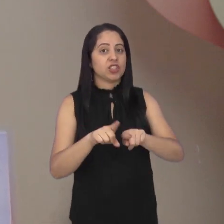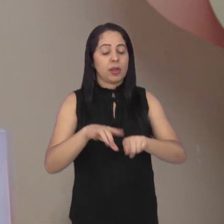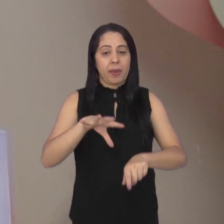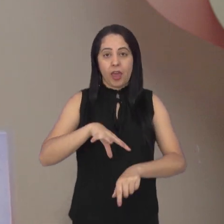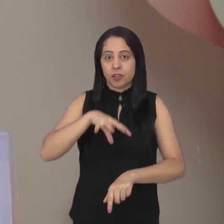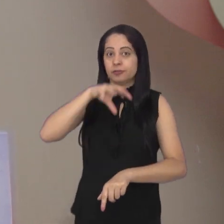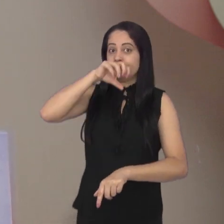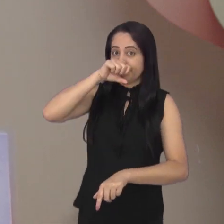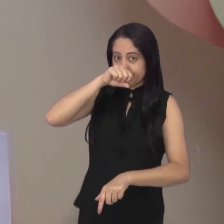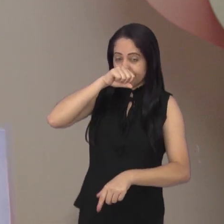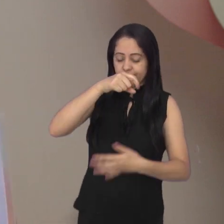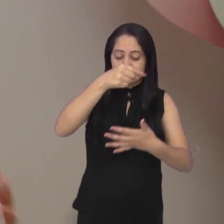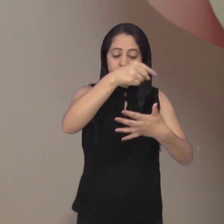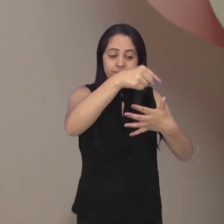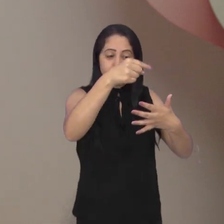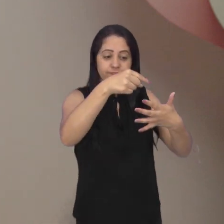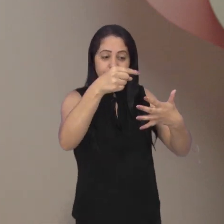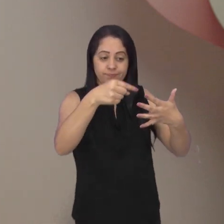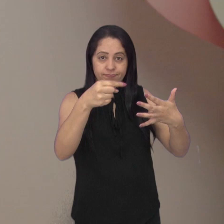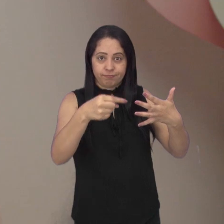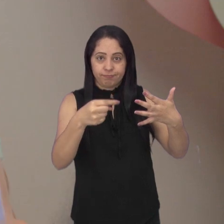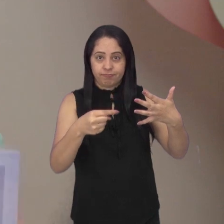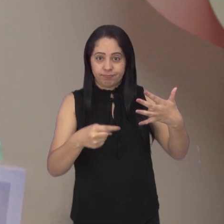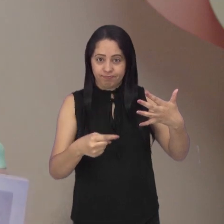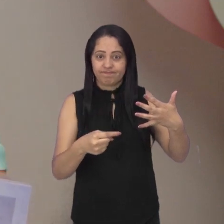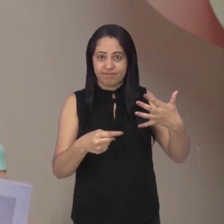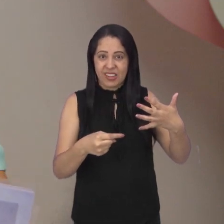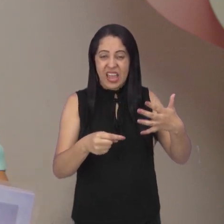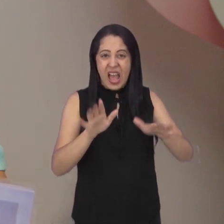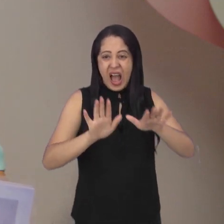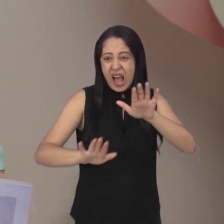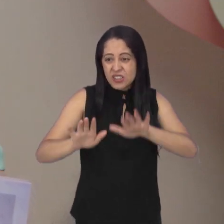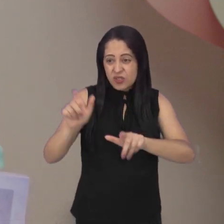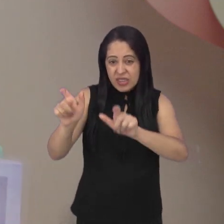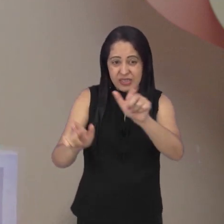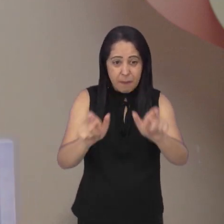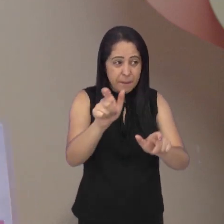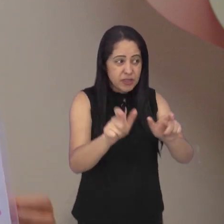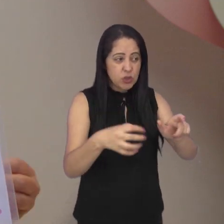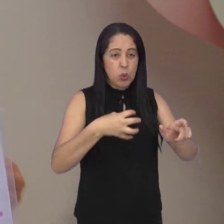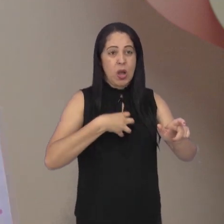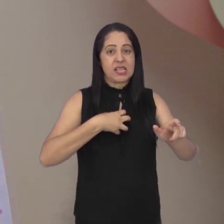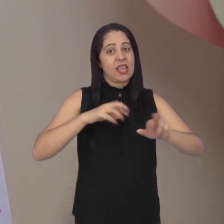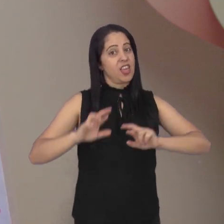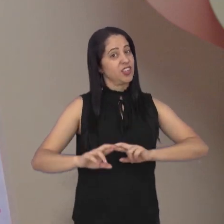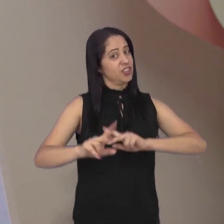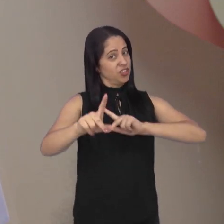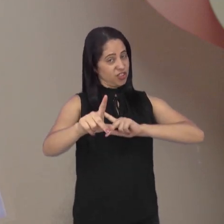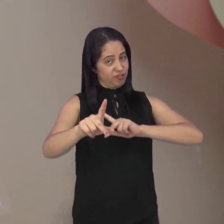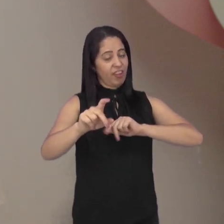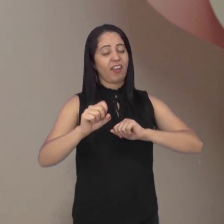e respiratória. E em cada caso, o paciente acaba desenvolvendo sintomas